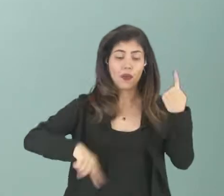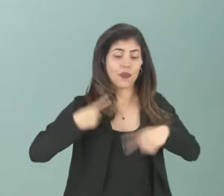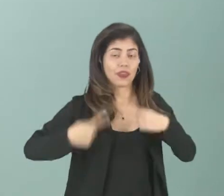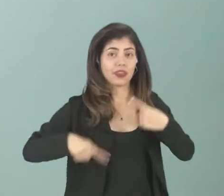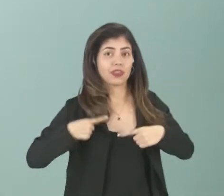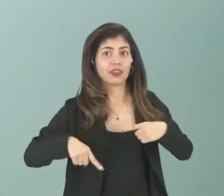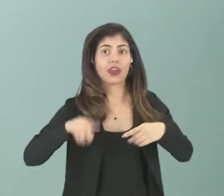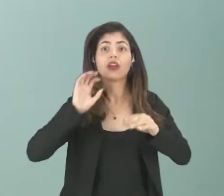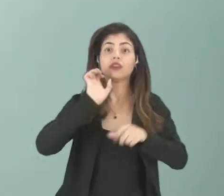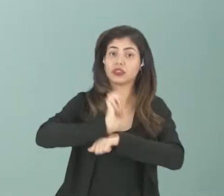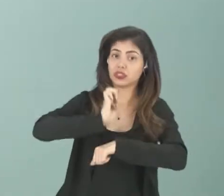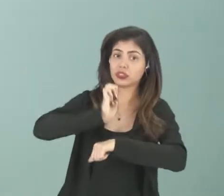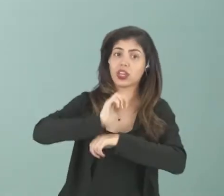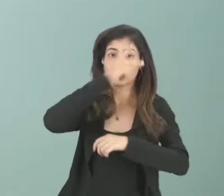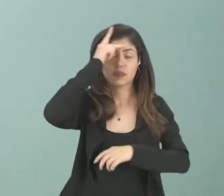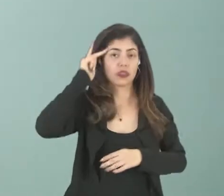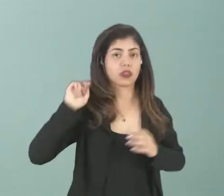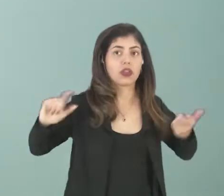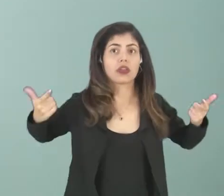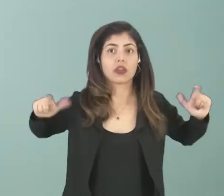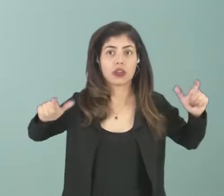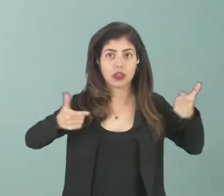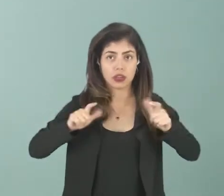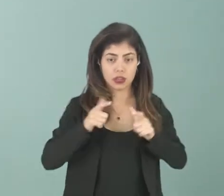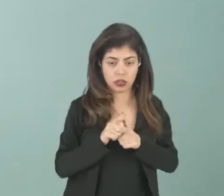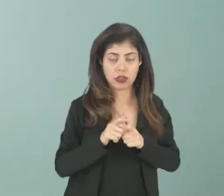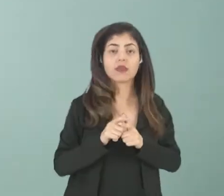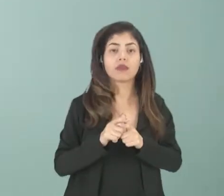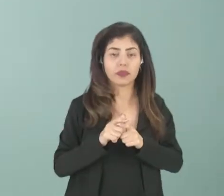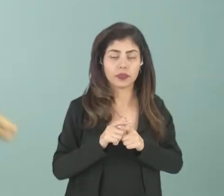políticas dos estados, as pessoas acolhem